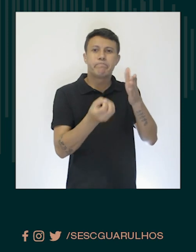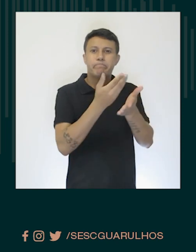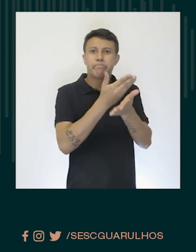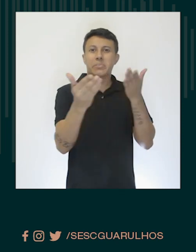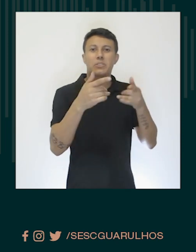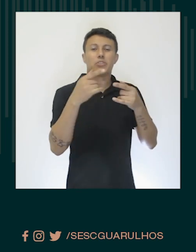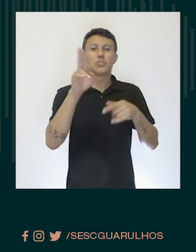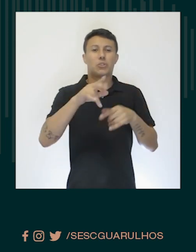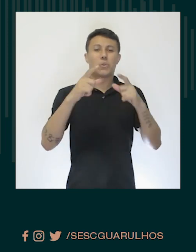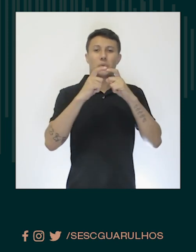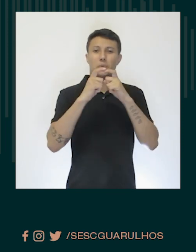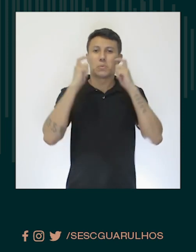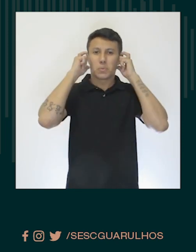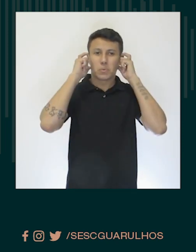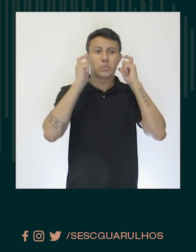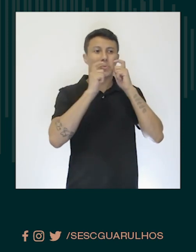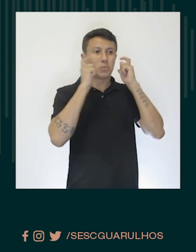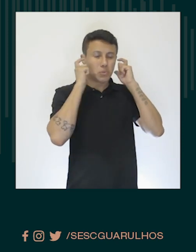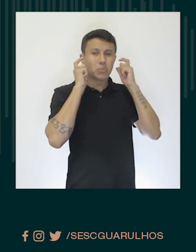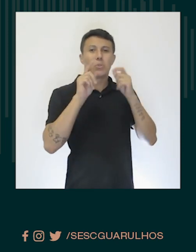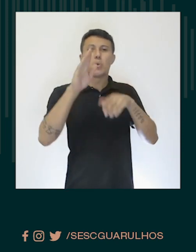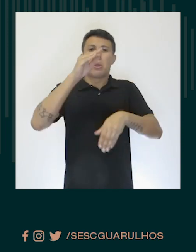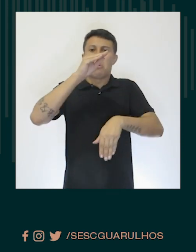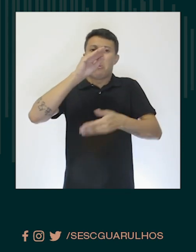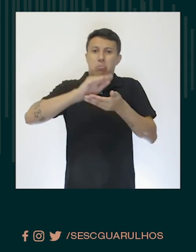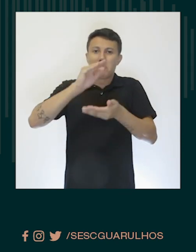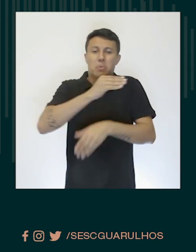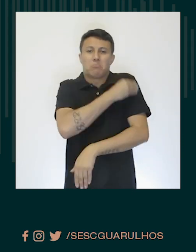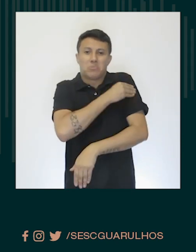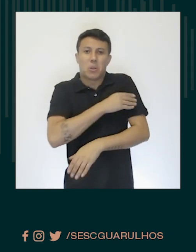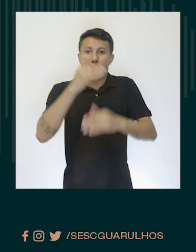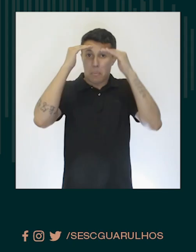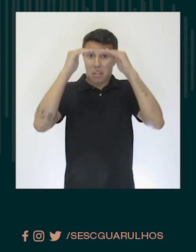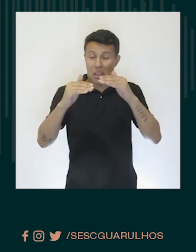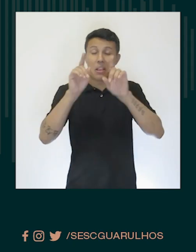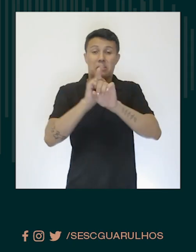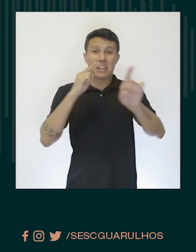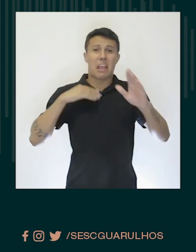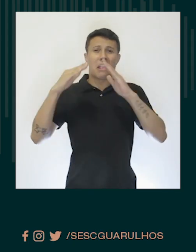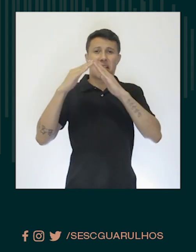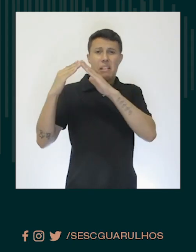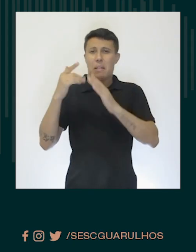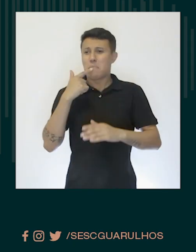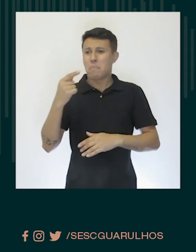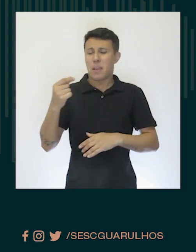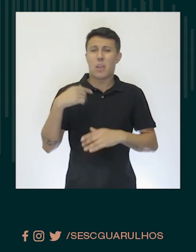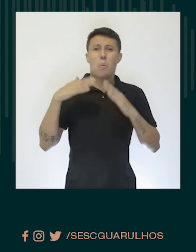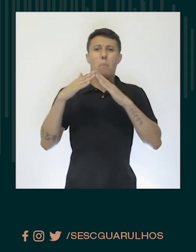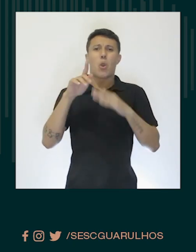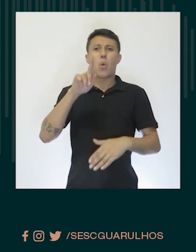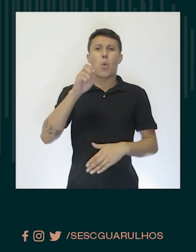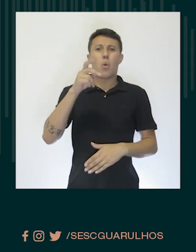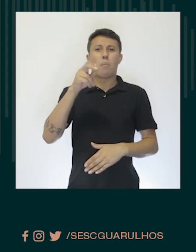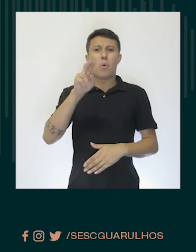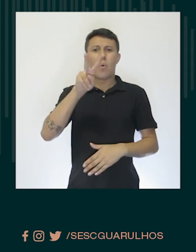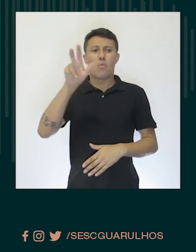usou álcool gel, manteve a distância, fiz as fotos dele aqui perto da minha casa, eu moro no Grupo Uva, a gente subiu ali na rua, então se você